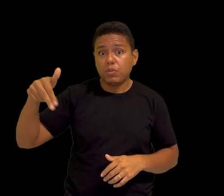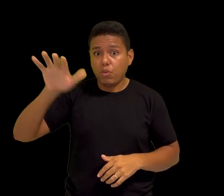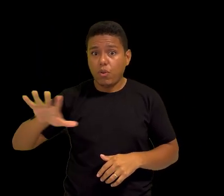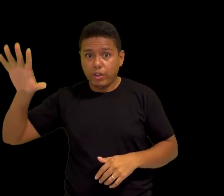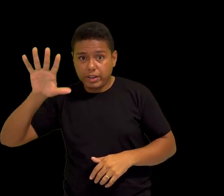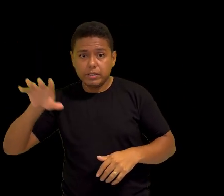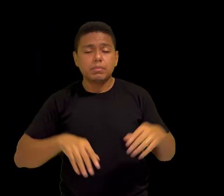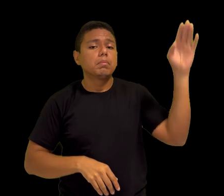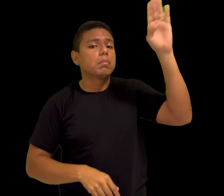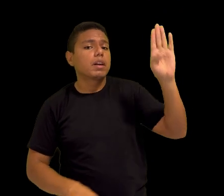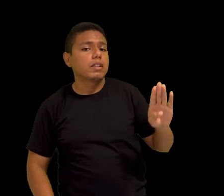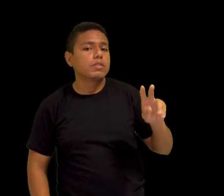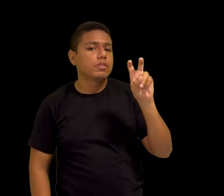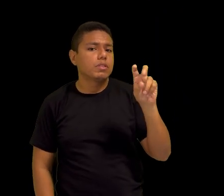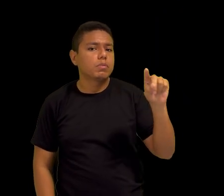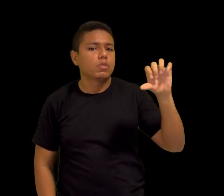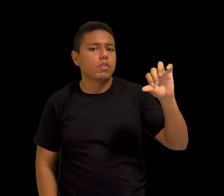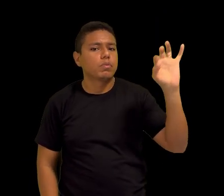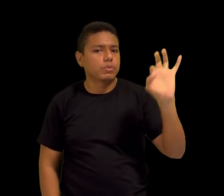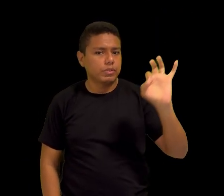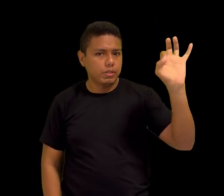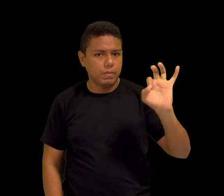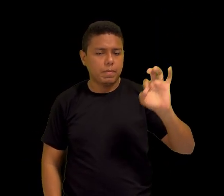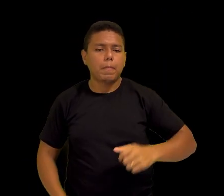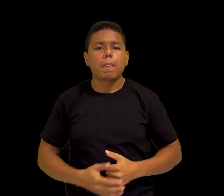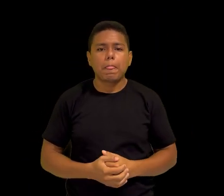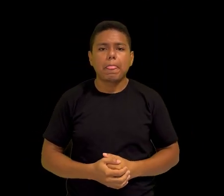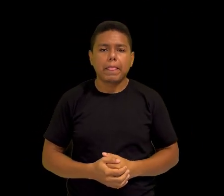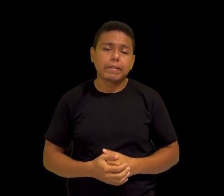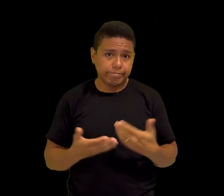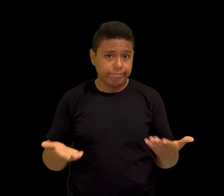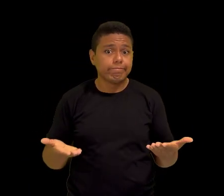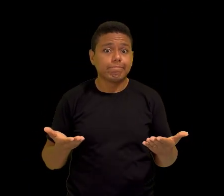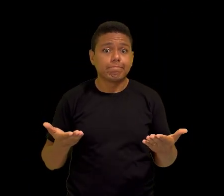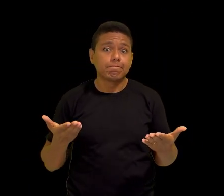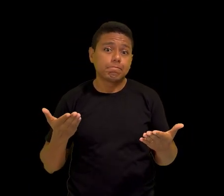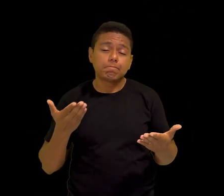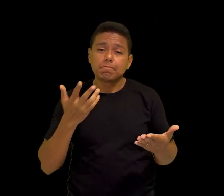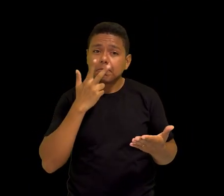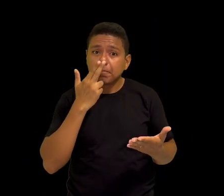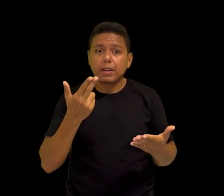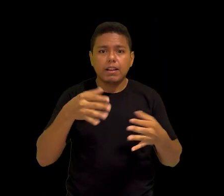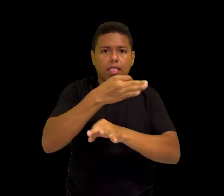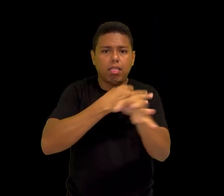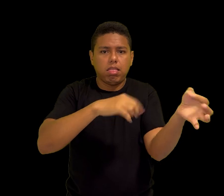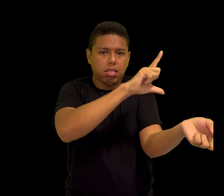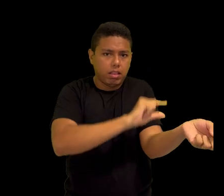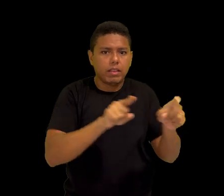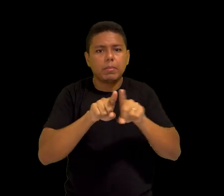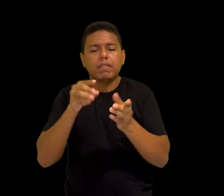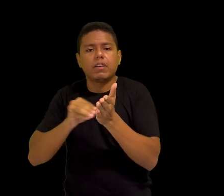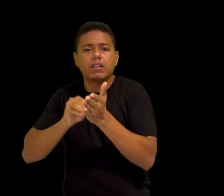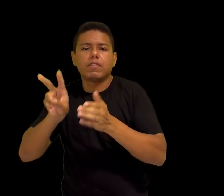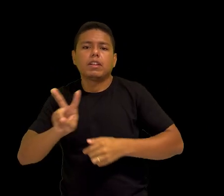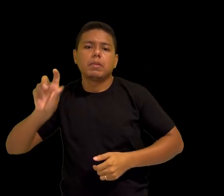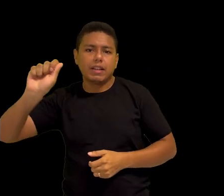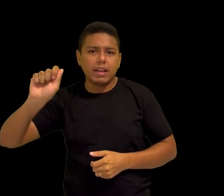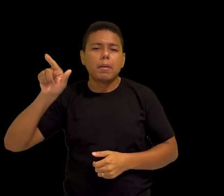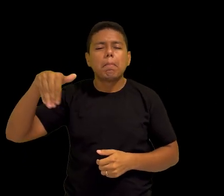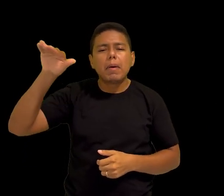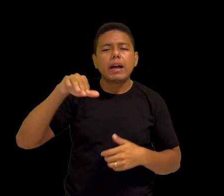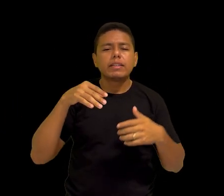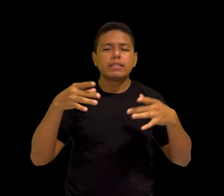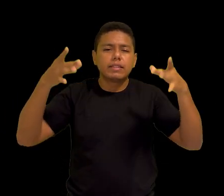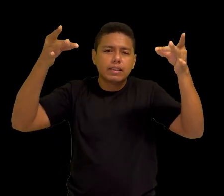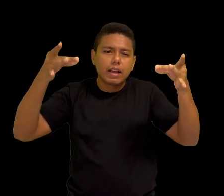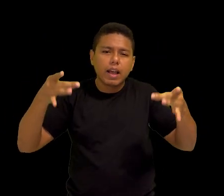média nacional foi de 5,9%. Esses dois, né, anemia e deficiência de vitamina A, eu trouxe mais detalhadamente,